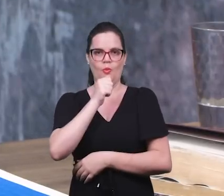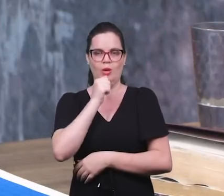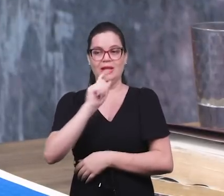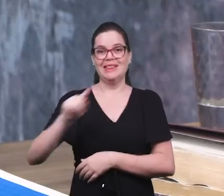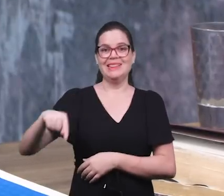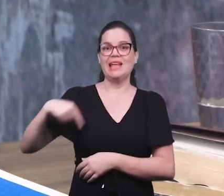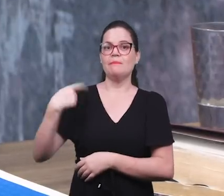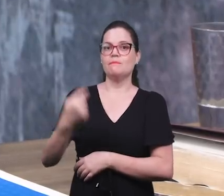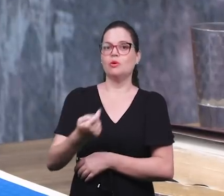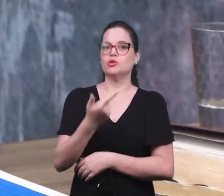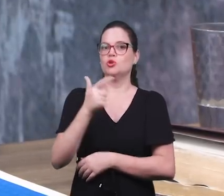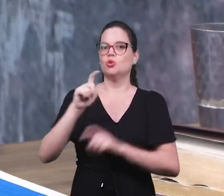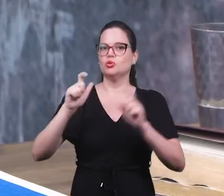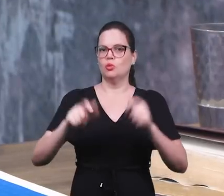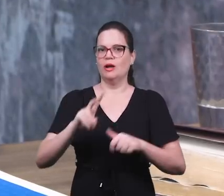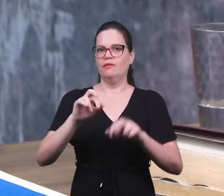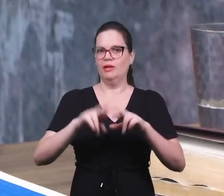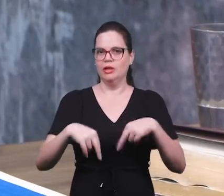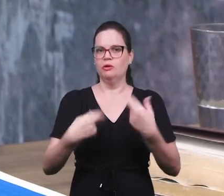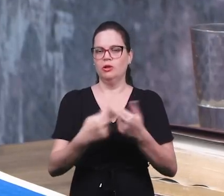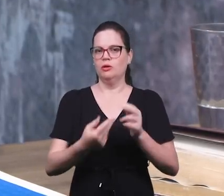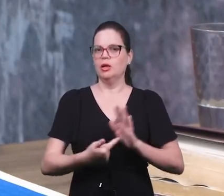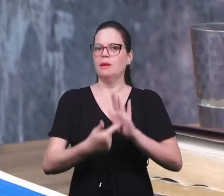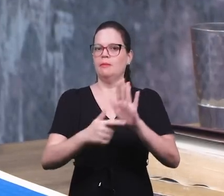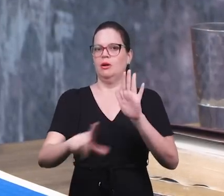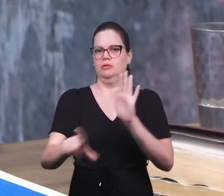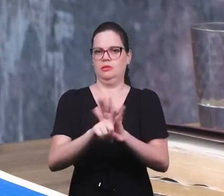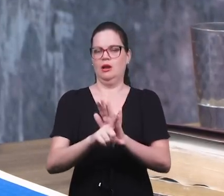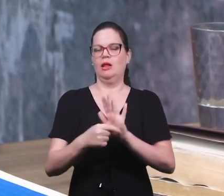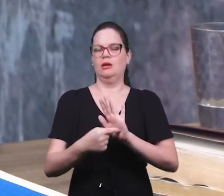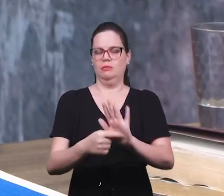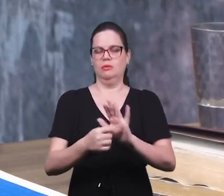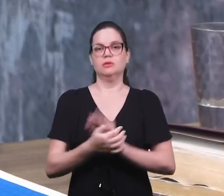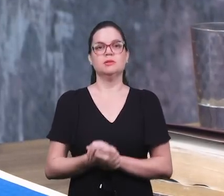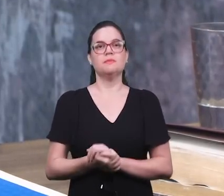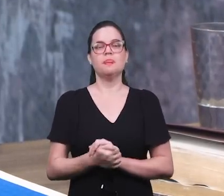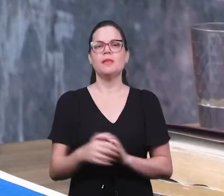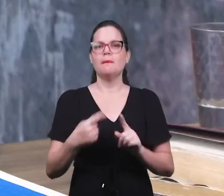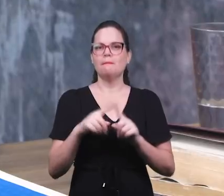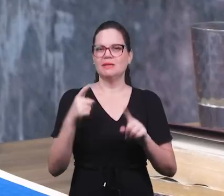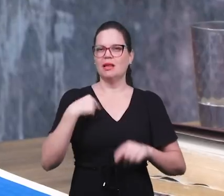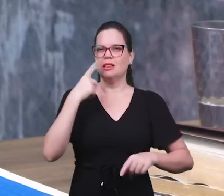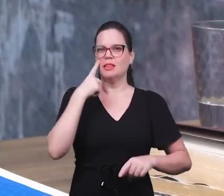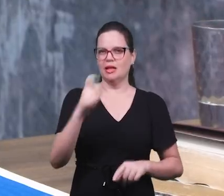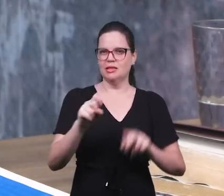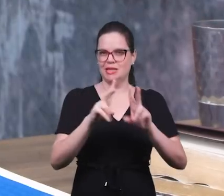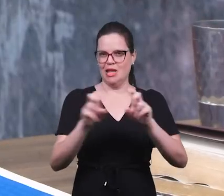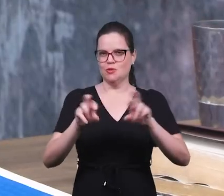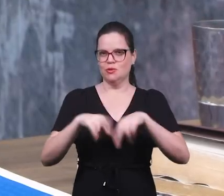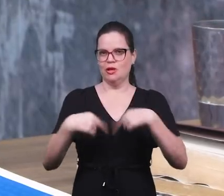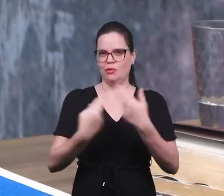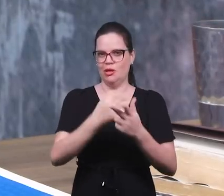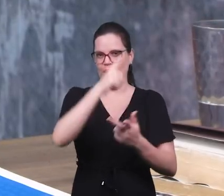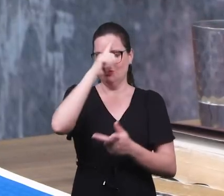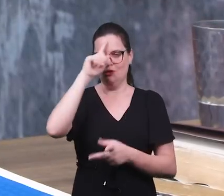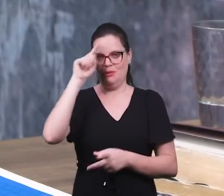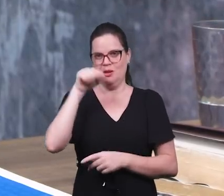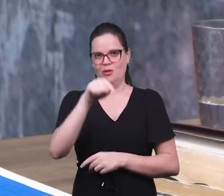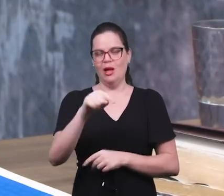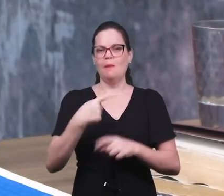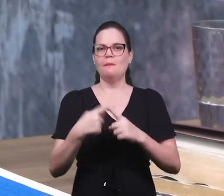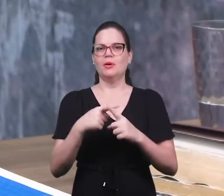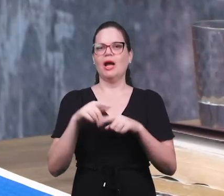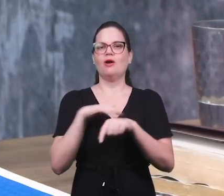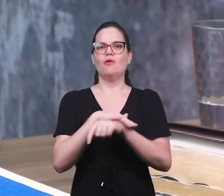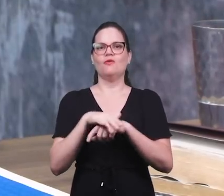o conteúdo, né, o teor do documento do Edito de Milão. É muito interessante, porque a ideia que está ali presente é a